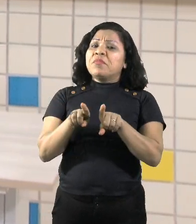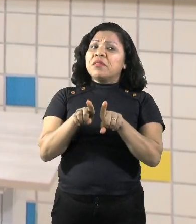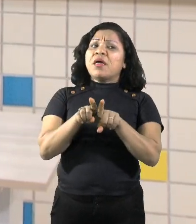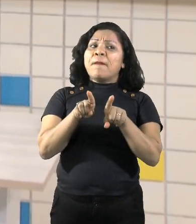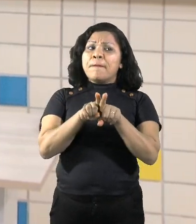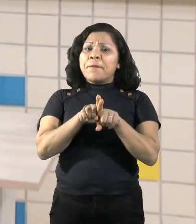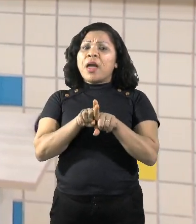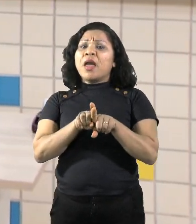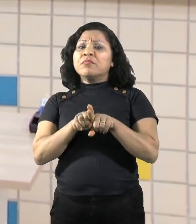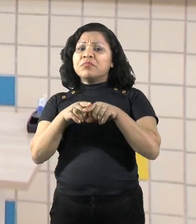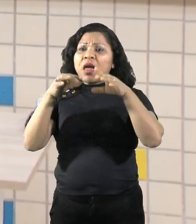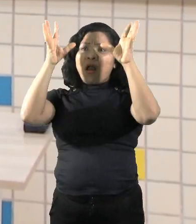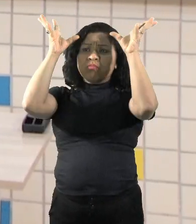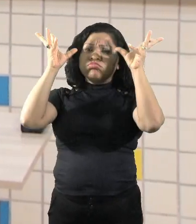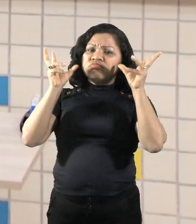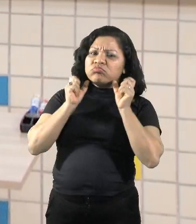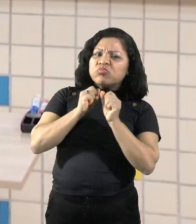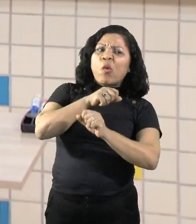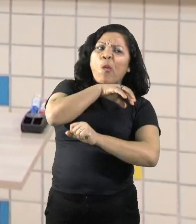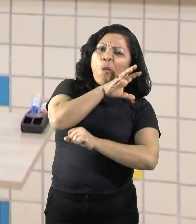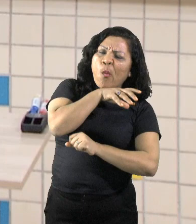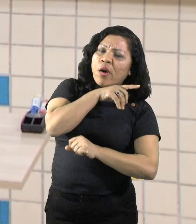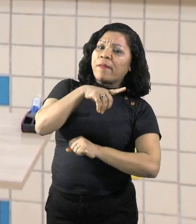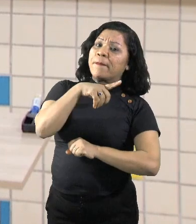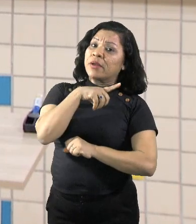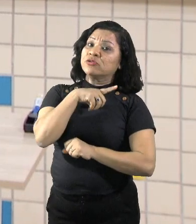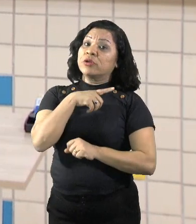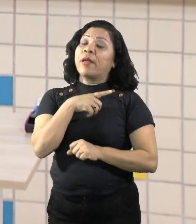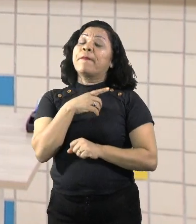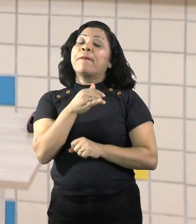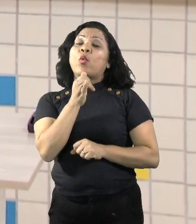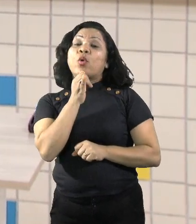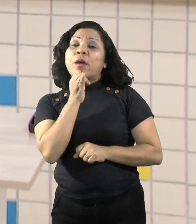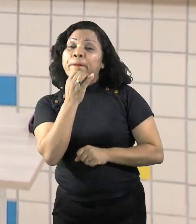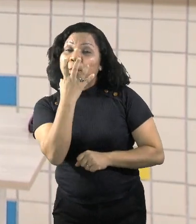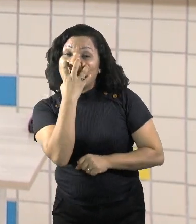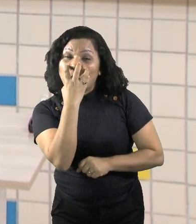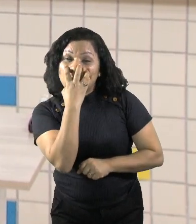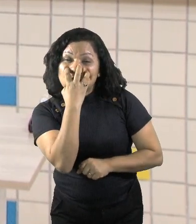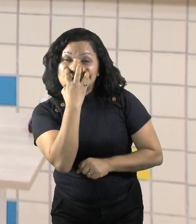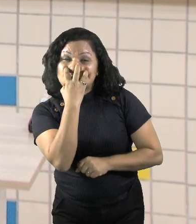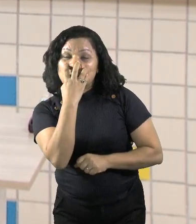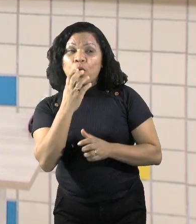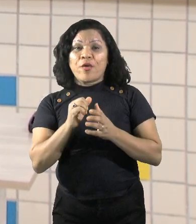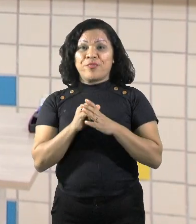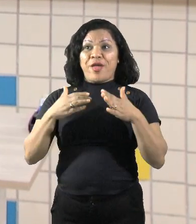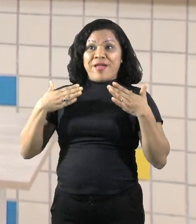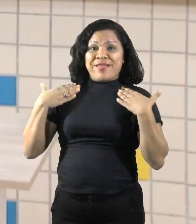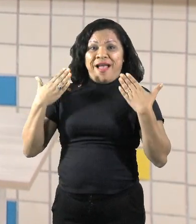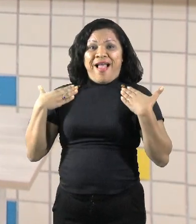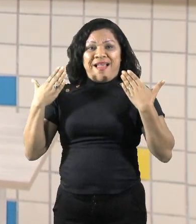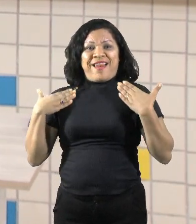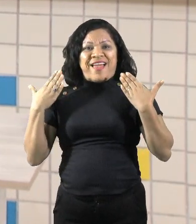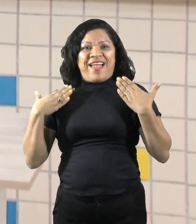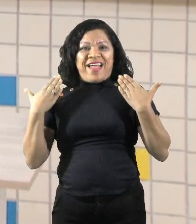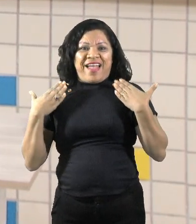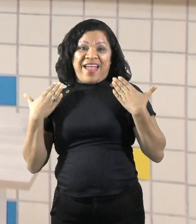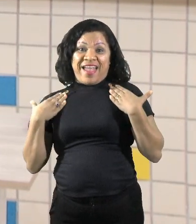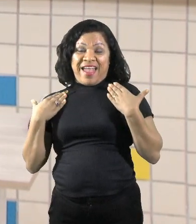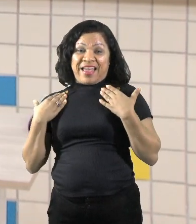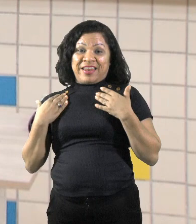não verbal. Você já observou um cachorrinho? Quando ele está bem alegre, ele fica com a cauda